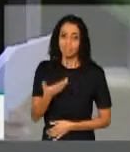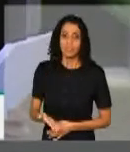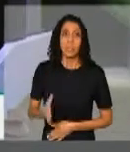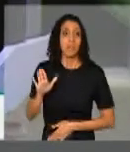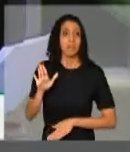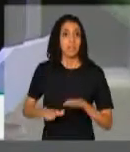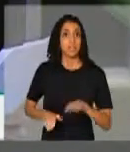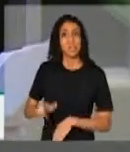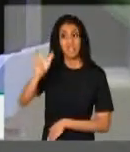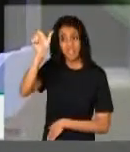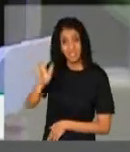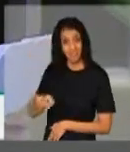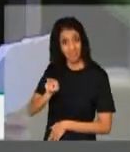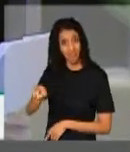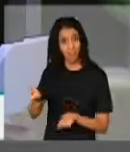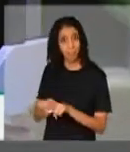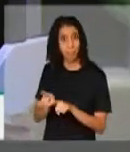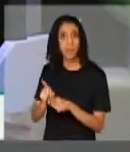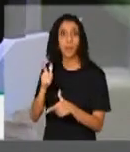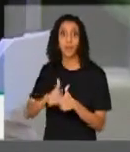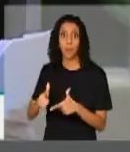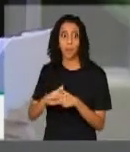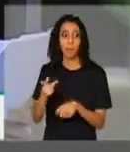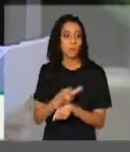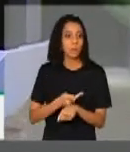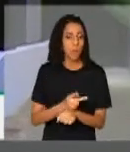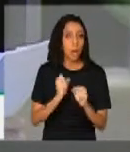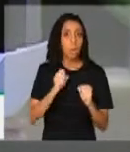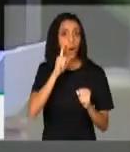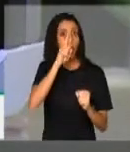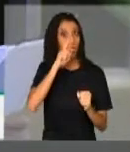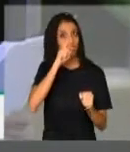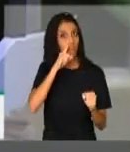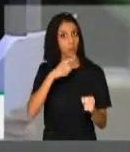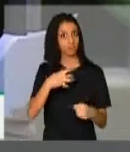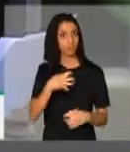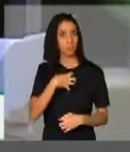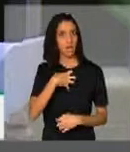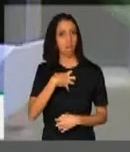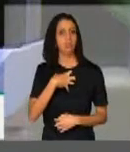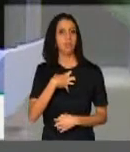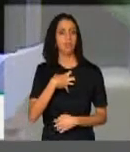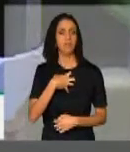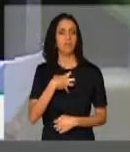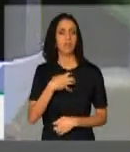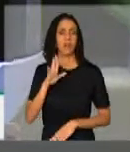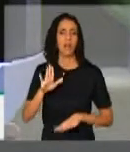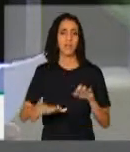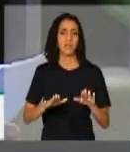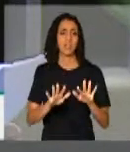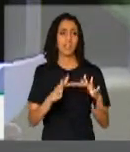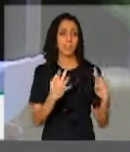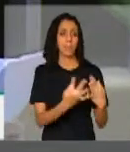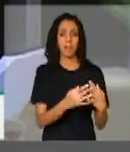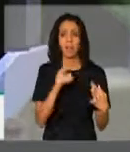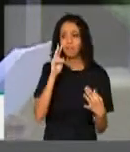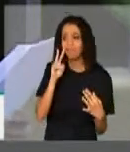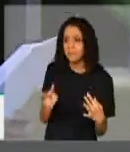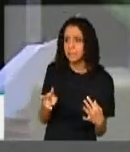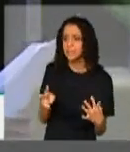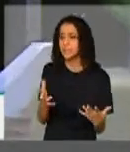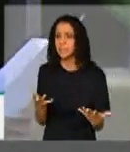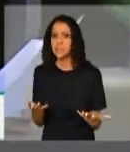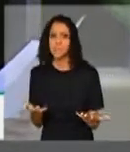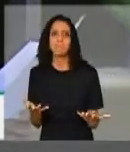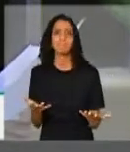própria vida atrás de vestígios dos desaparecidos dando assim algum consolo às suas famílias possibilitando